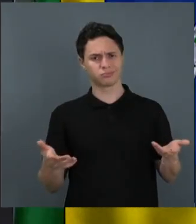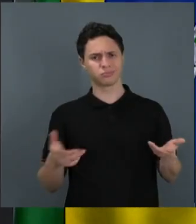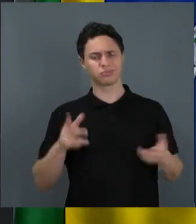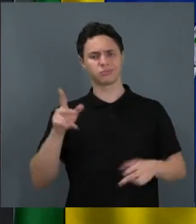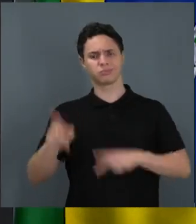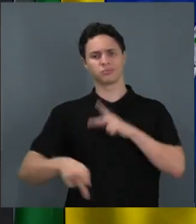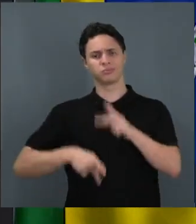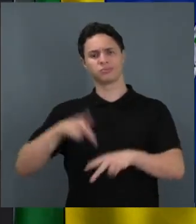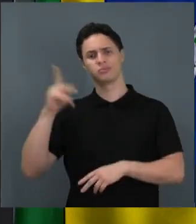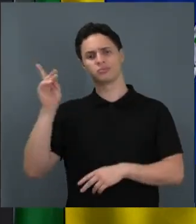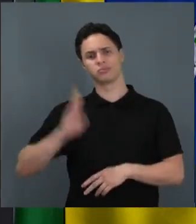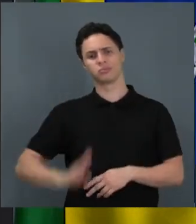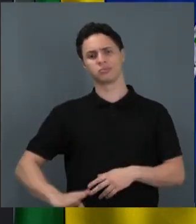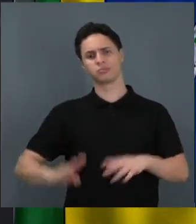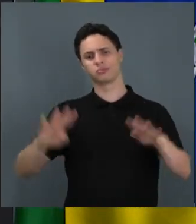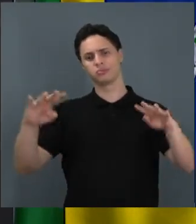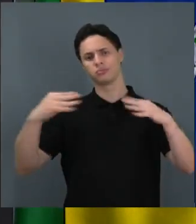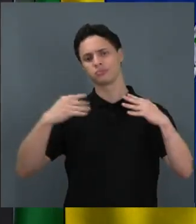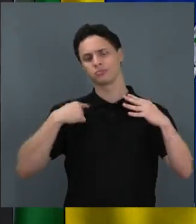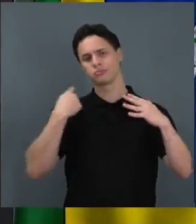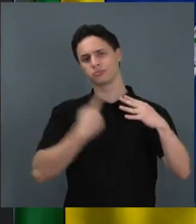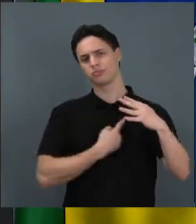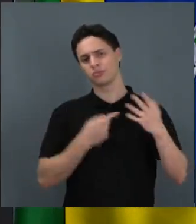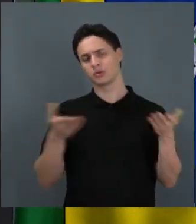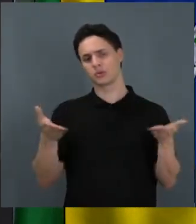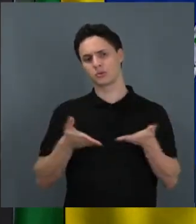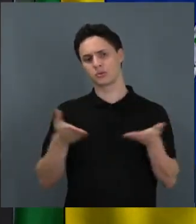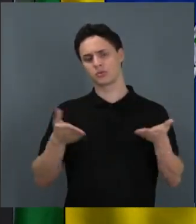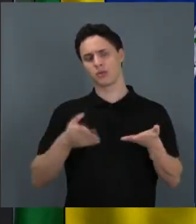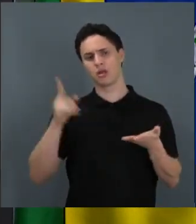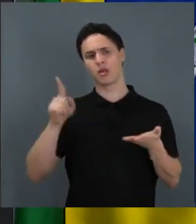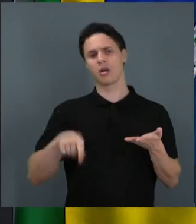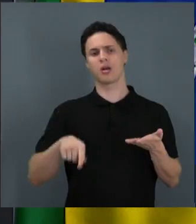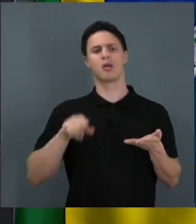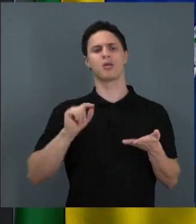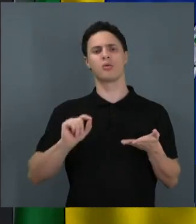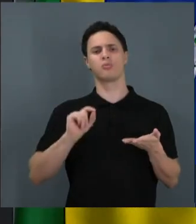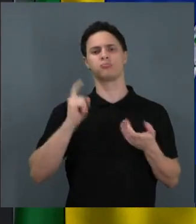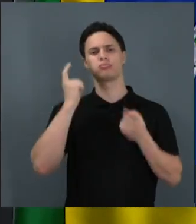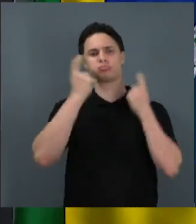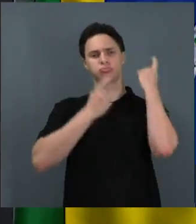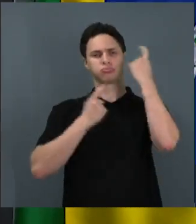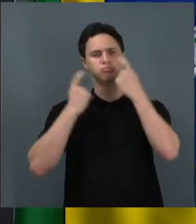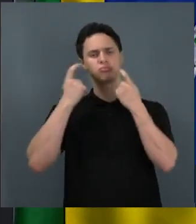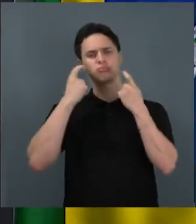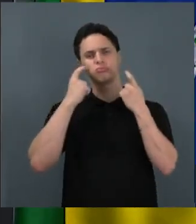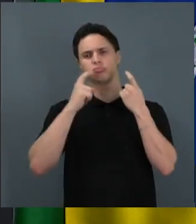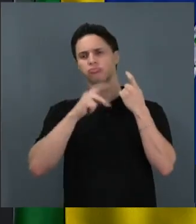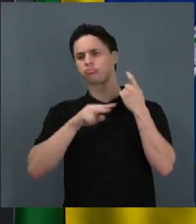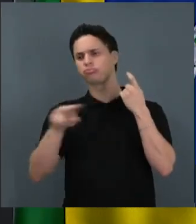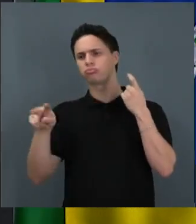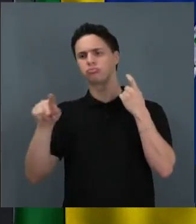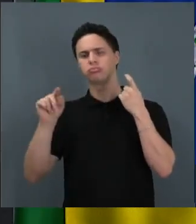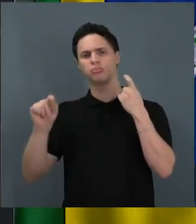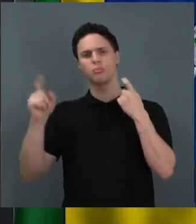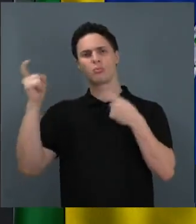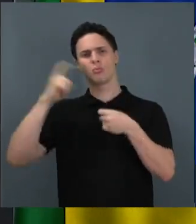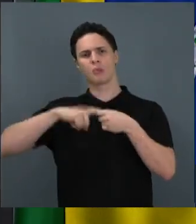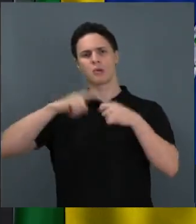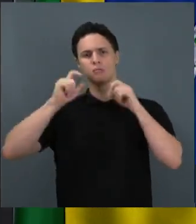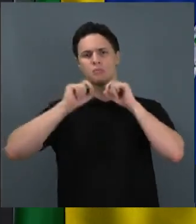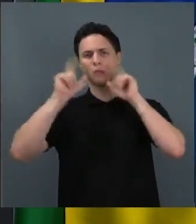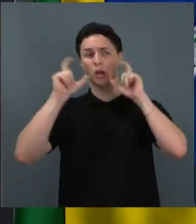brasileira que nos ouve nesse momento? Não, é motivo de preocupação. E vejam, volto a